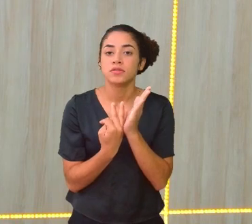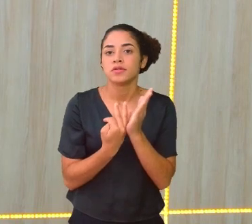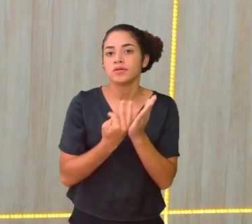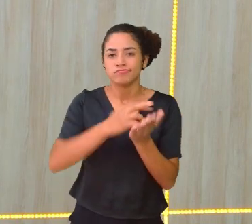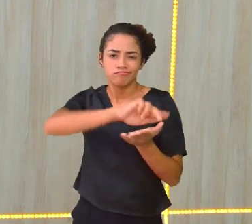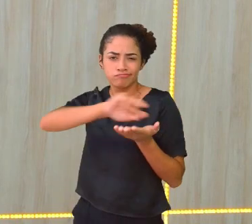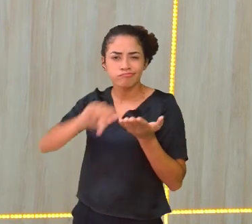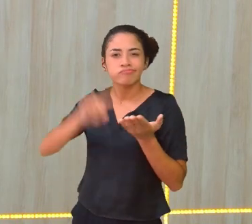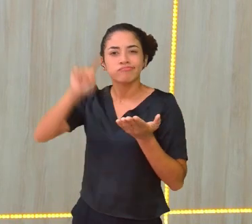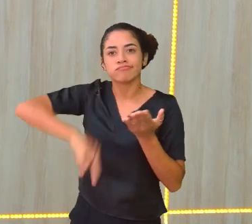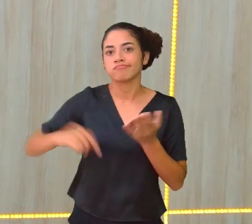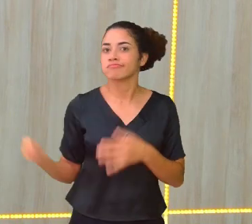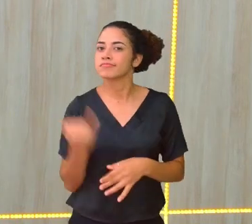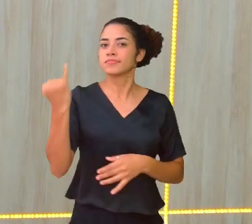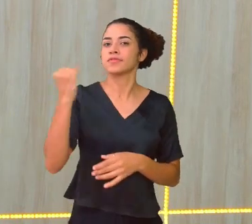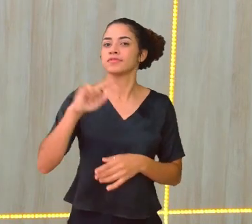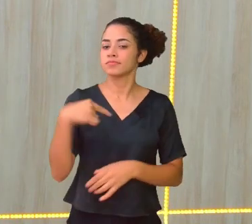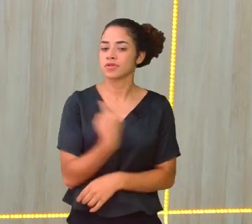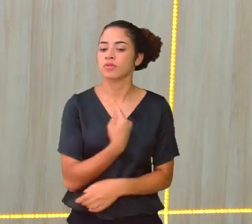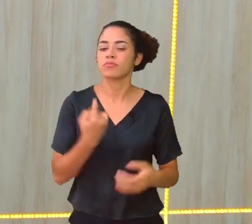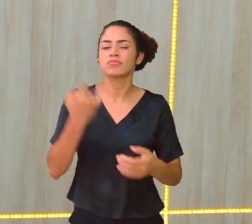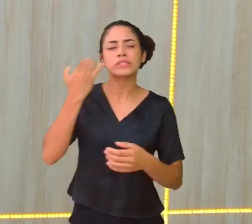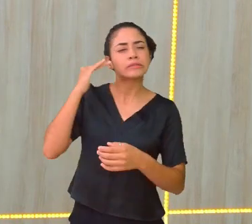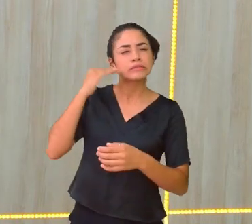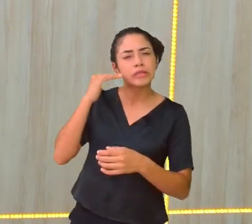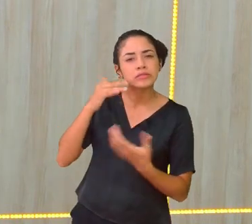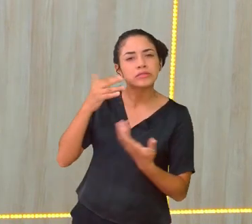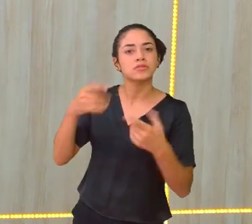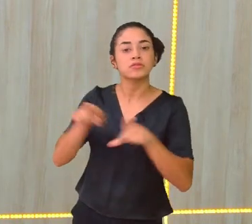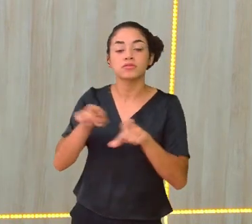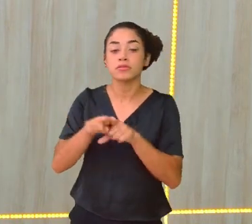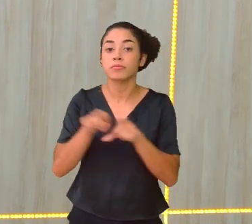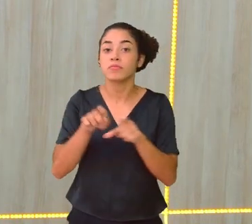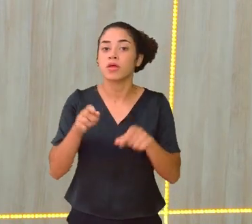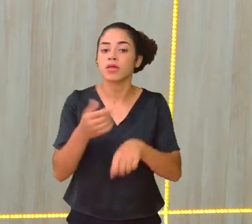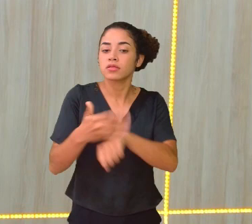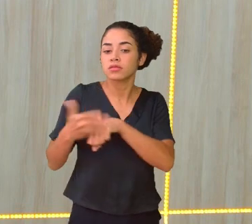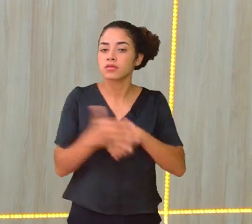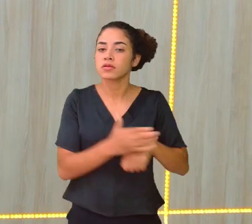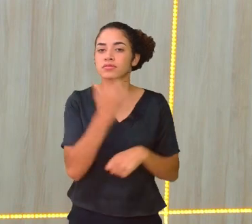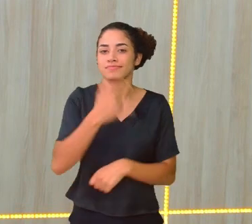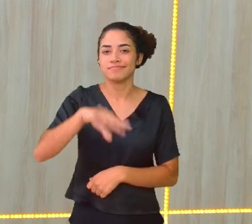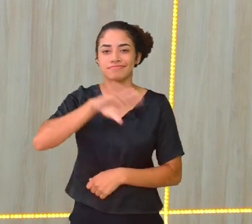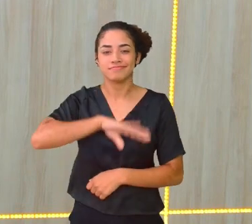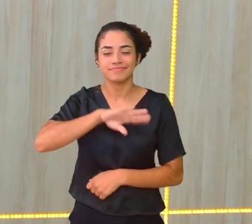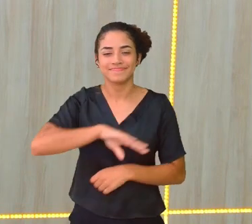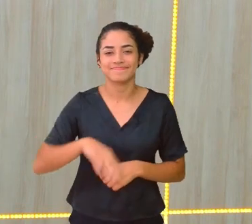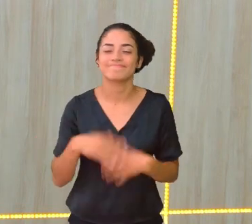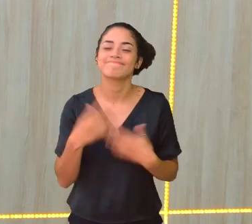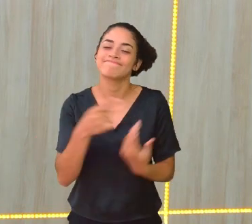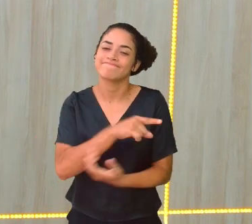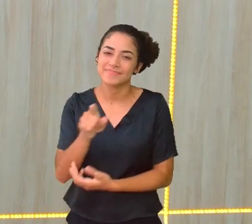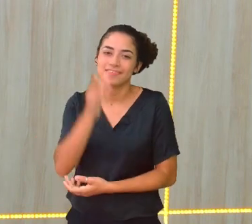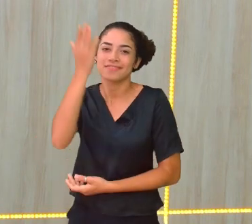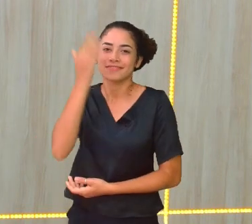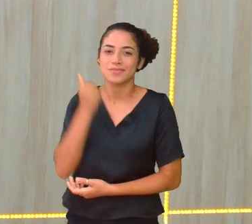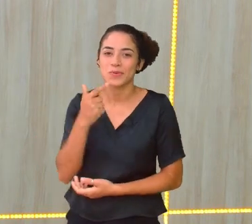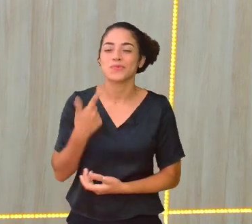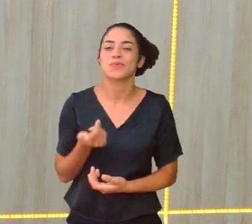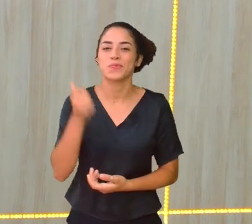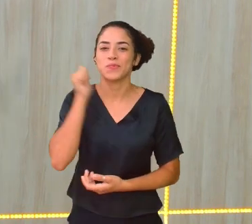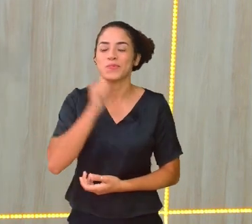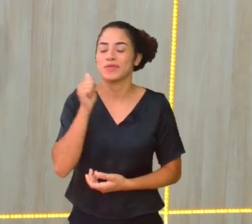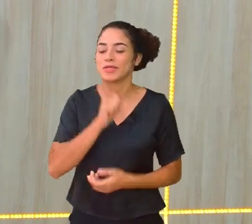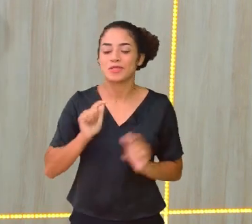etc. é bastante importante para a nossa compreensão e exercício da língua portuguesa, né? Como vocês sabem, eu sou uma mulher muito